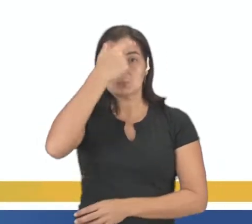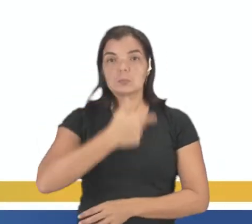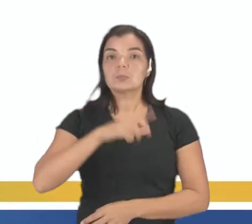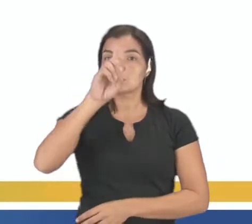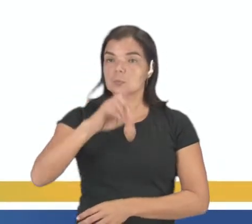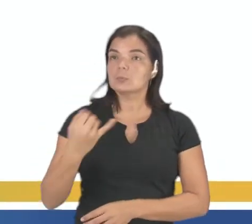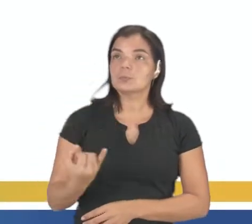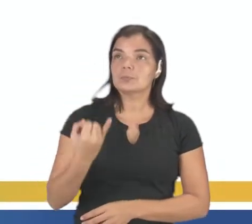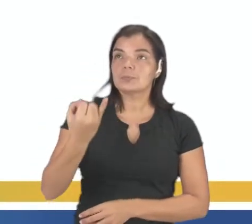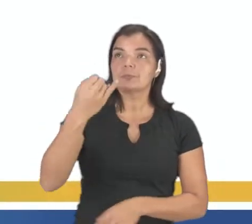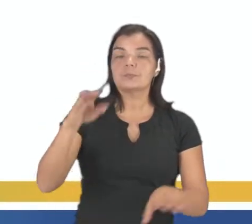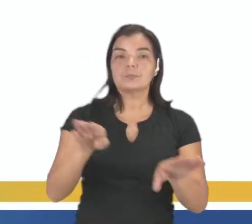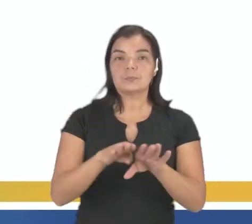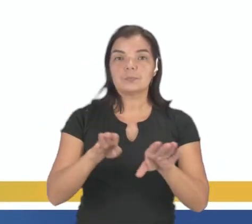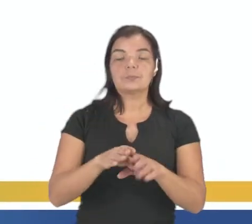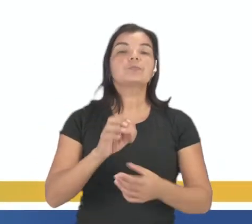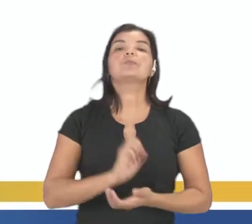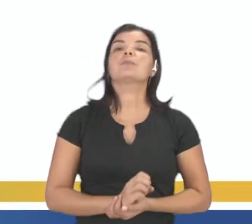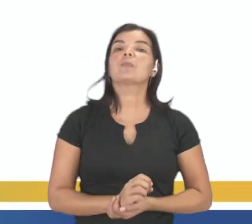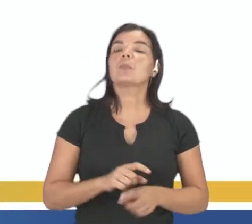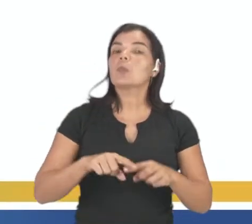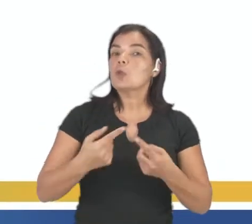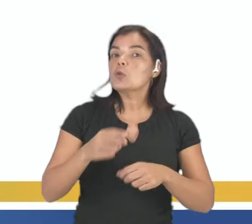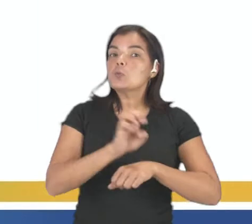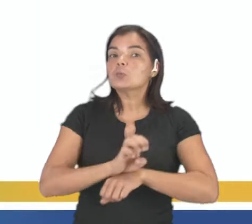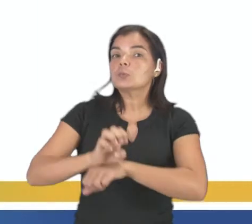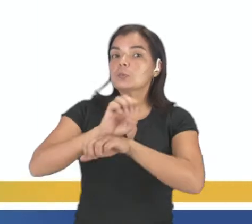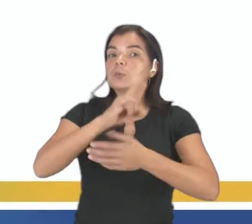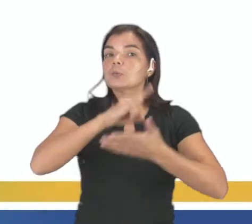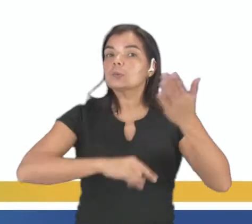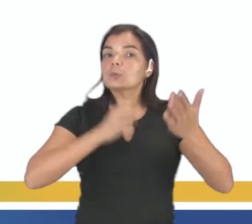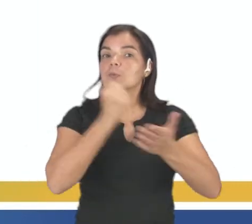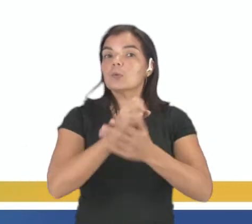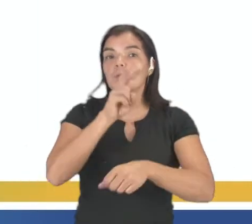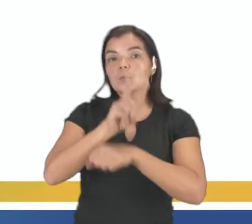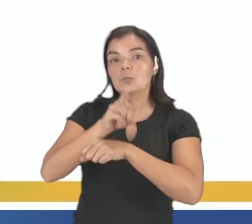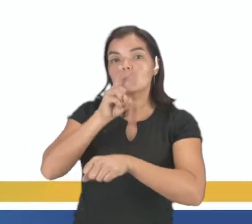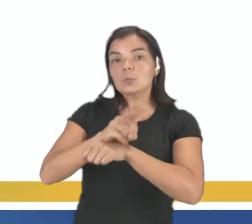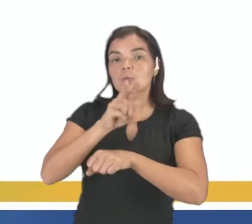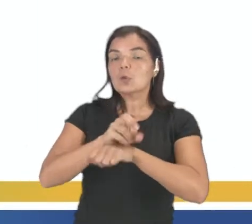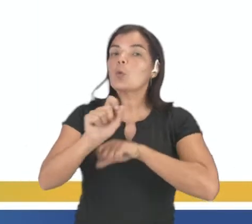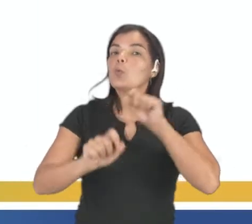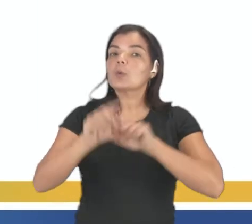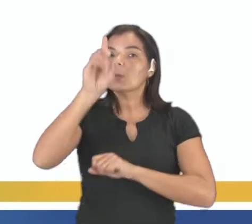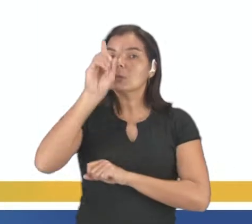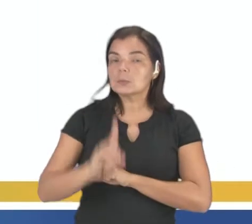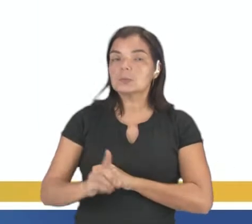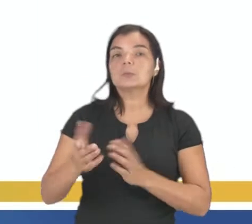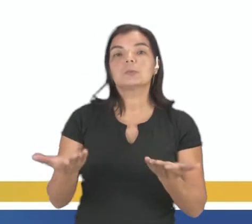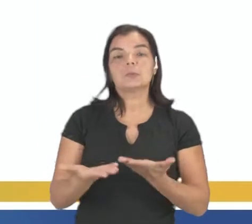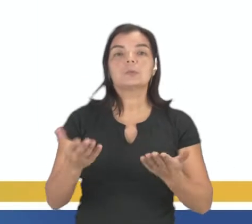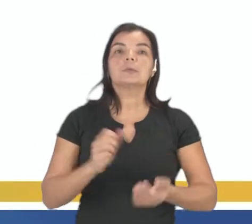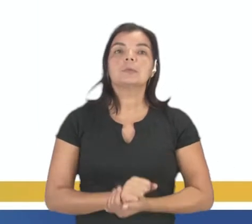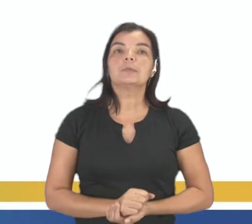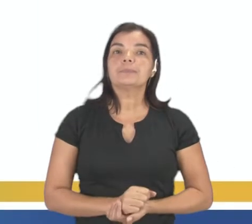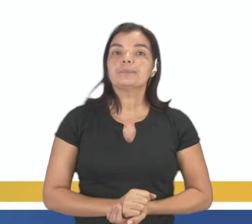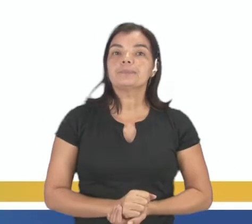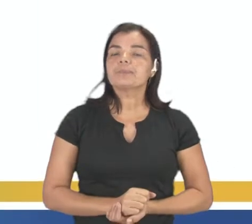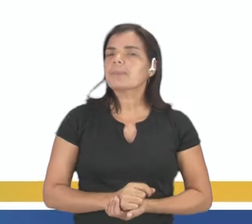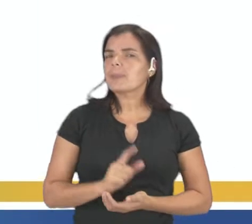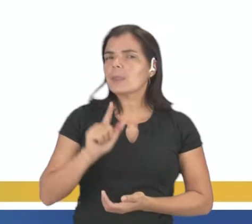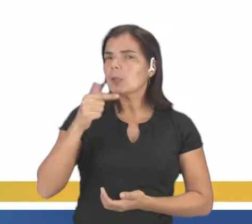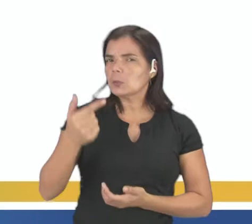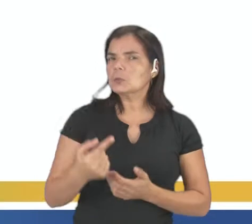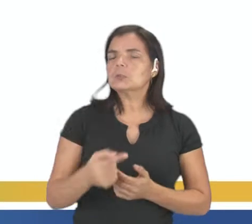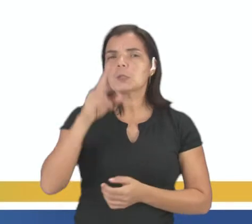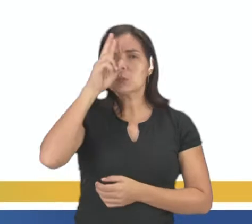direitos fundamentais. E o Estado, a partir do contrato social, deve proteger esses direitos. Então, aí na modernidade. Agora,